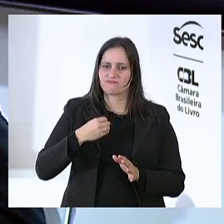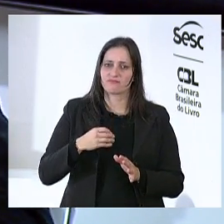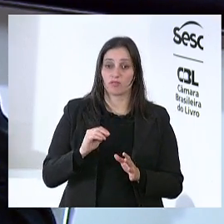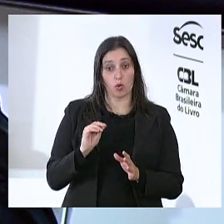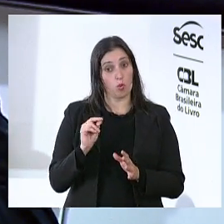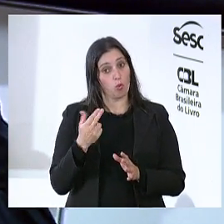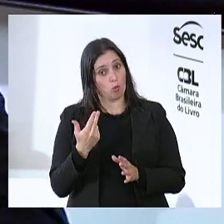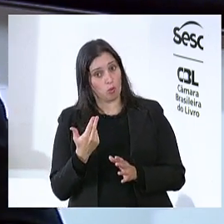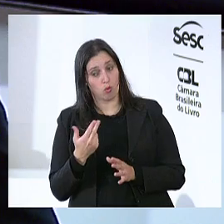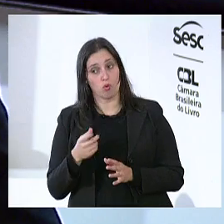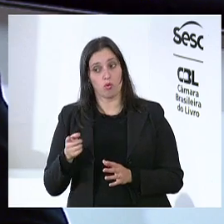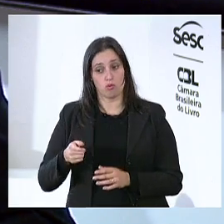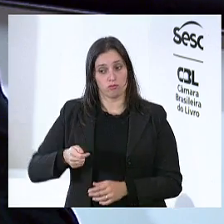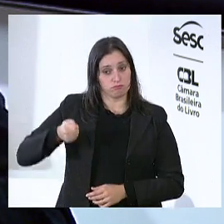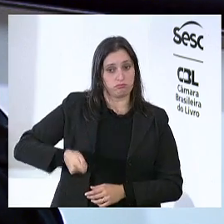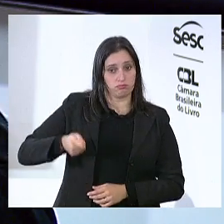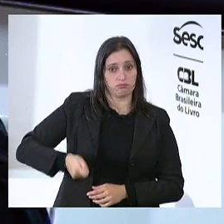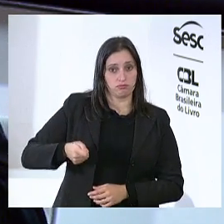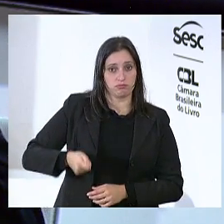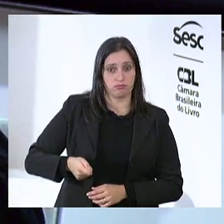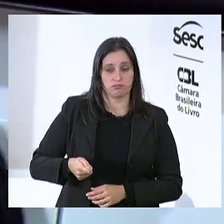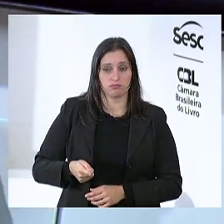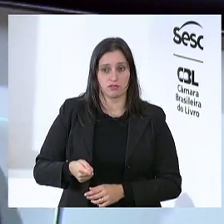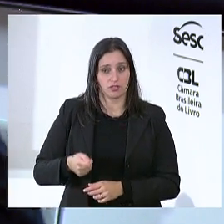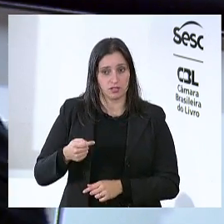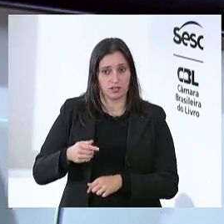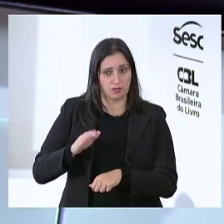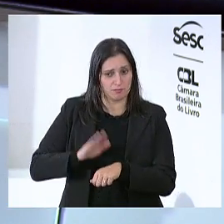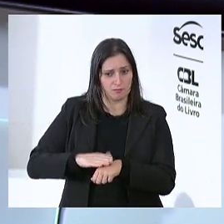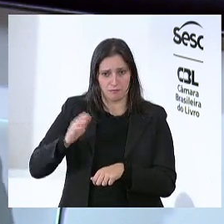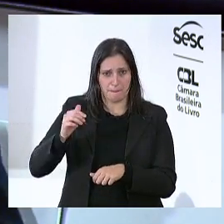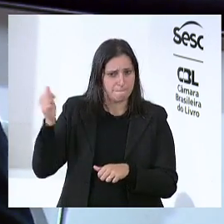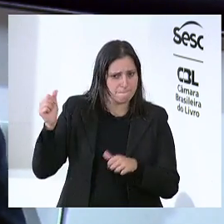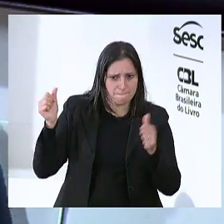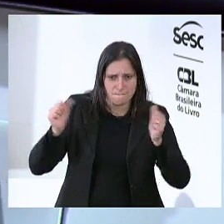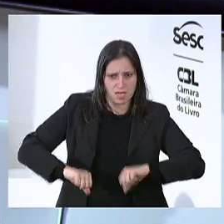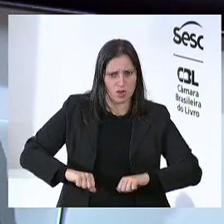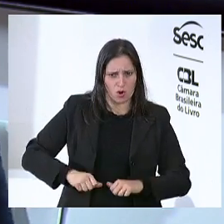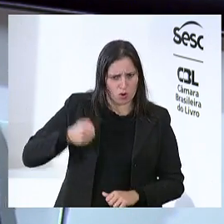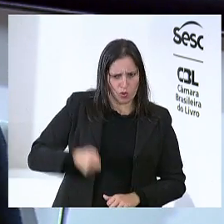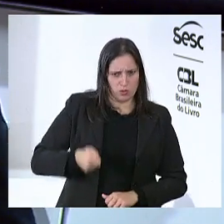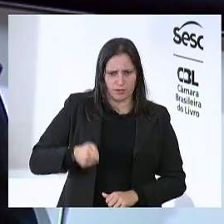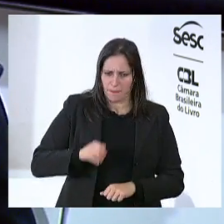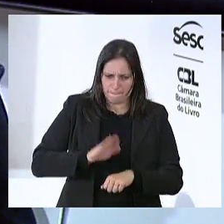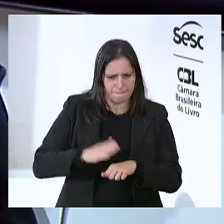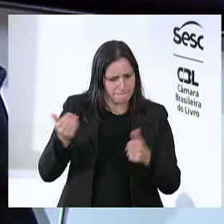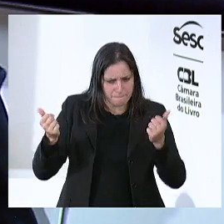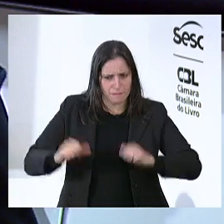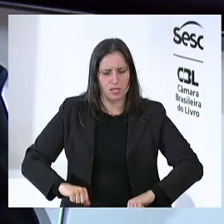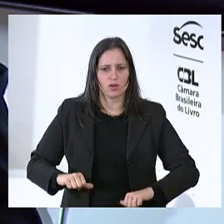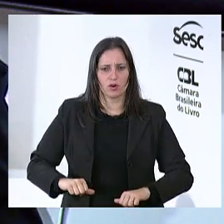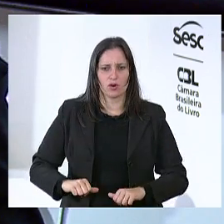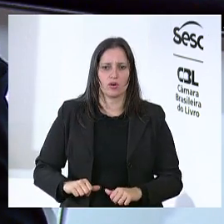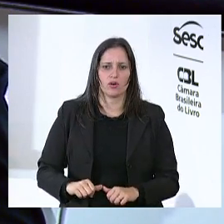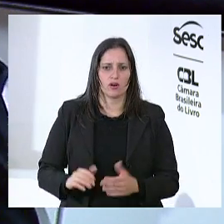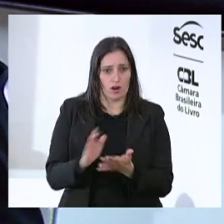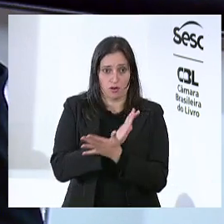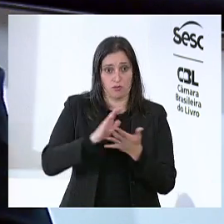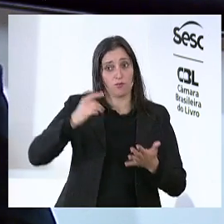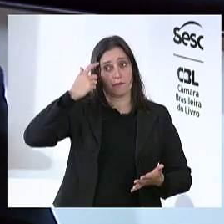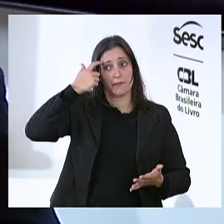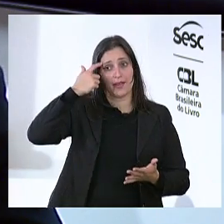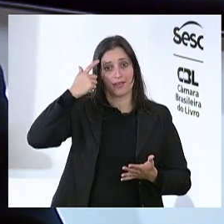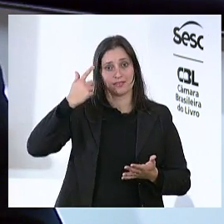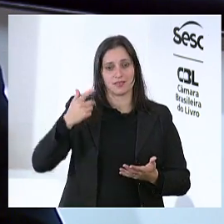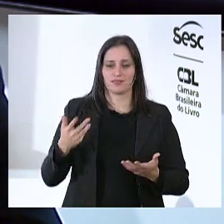era um regime muito mais do que autoritário, totalitário, como algumas pessoas quiseram fazer? Então, eu queria colocar